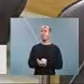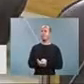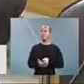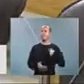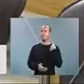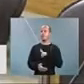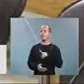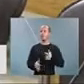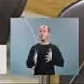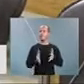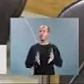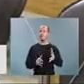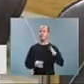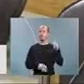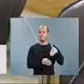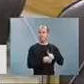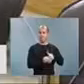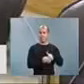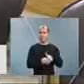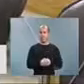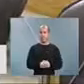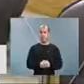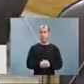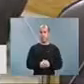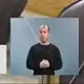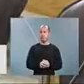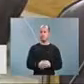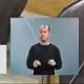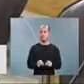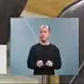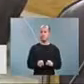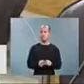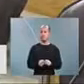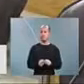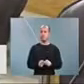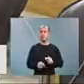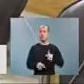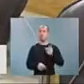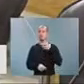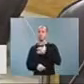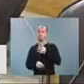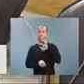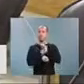Nós que estamos num período eleitoral e que estamos andando no estado do Rio Grande do Norte,